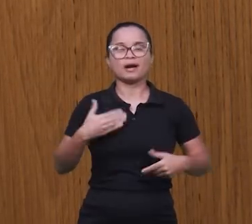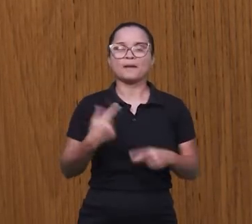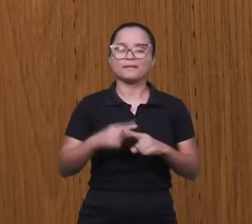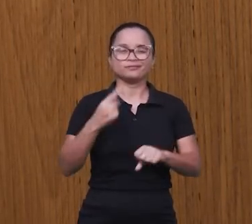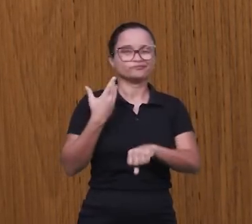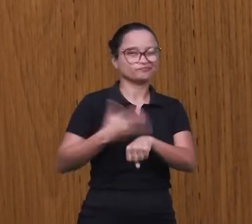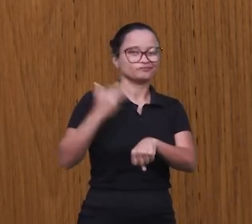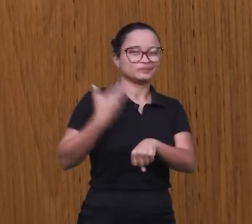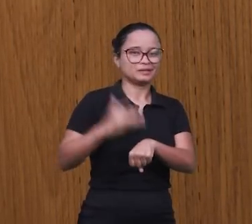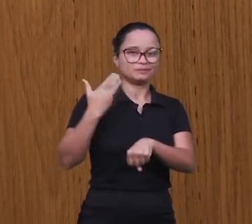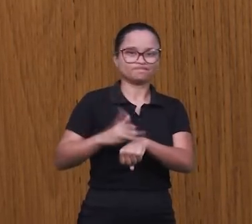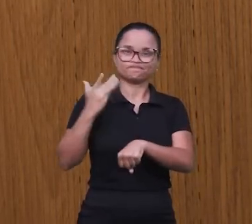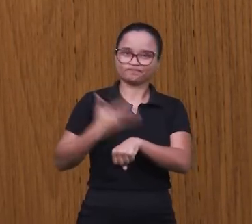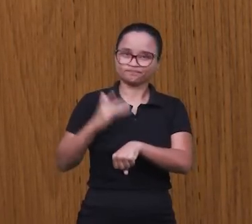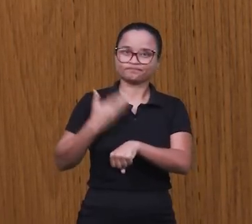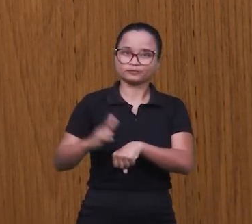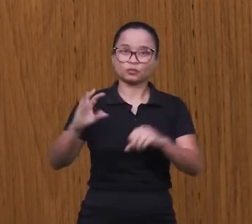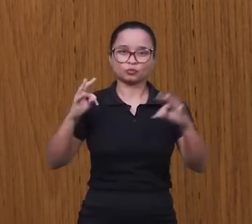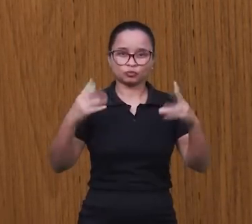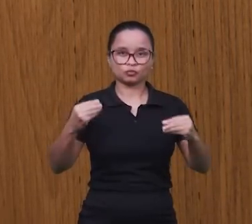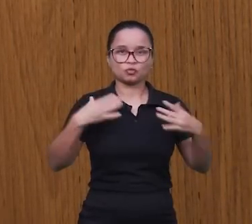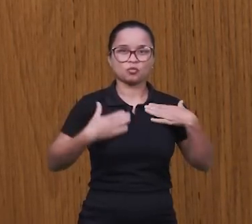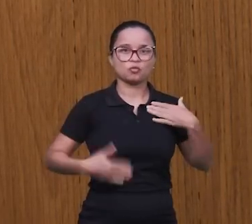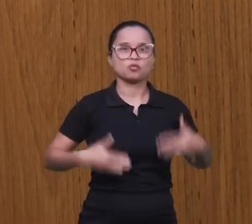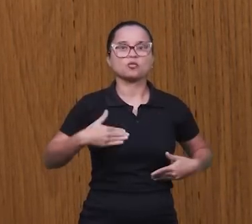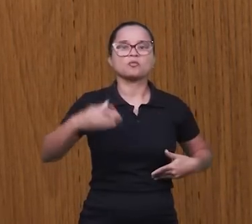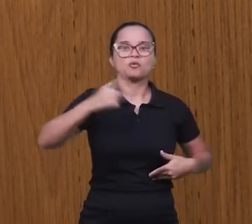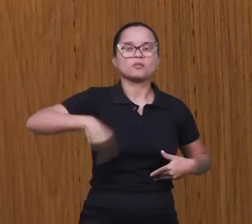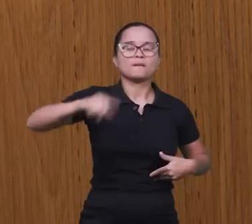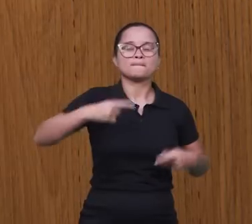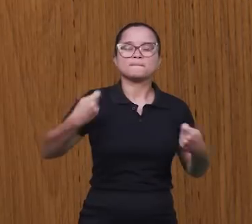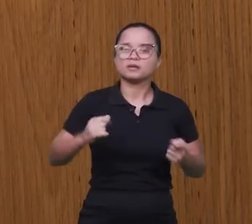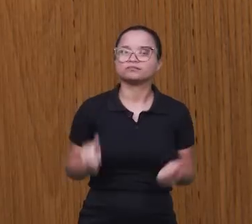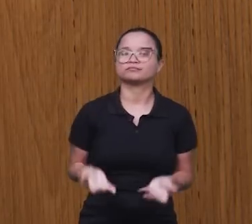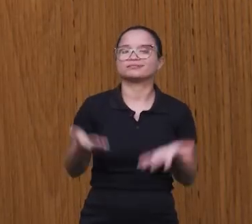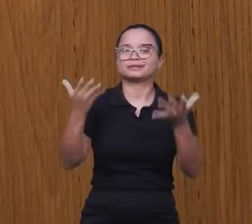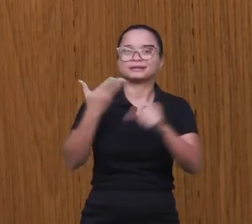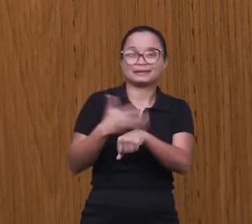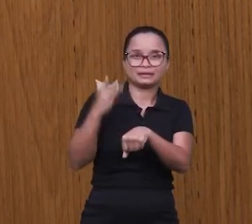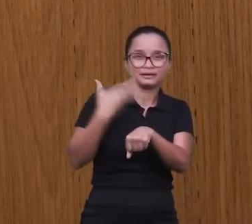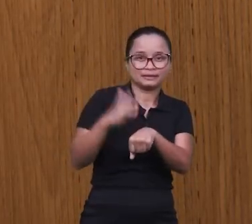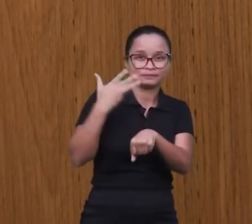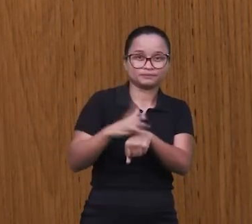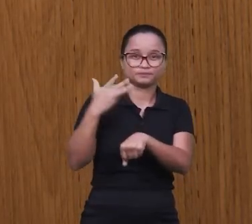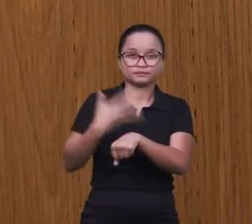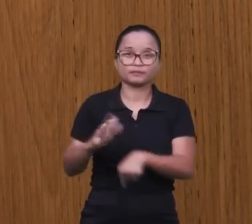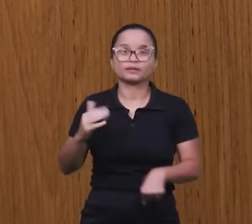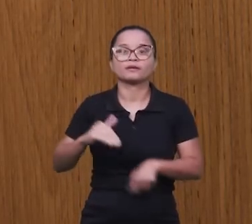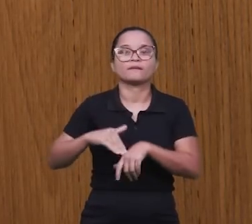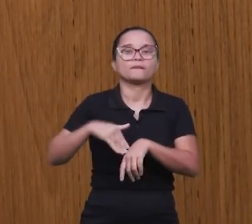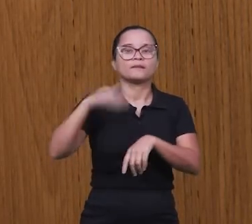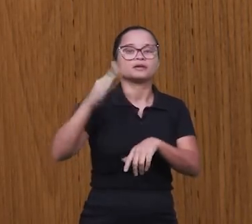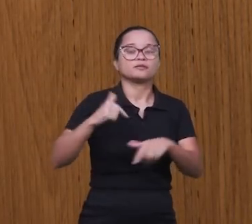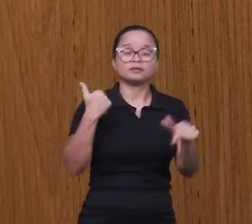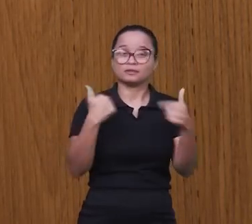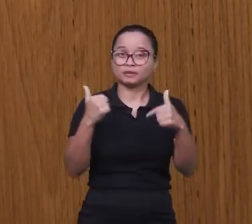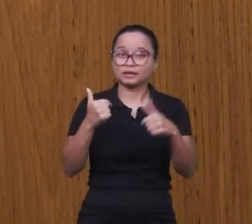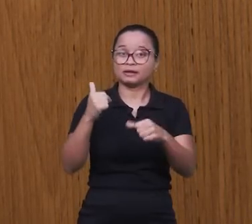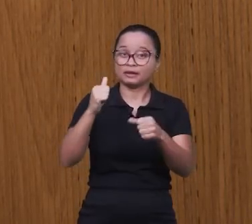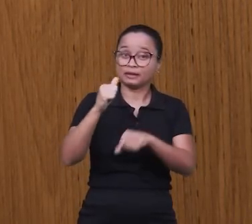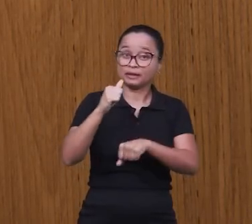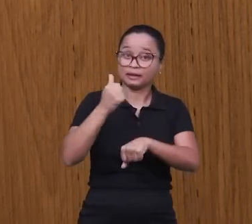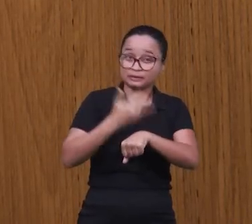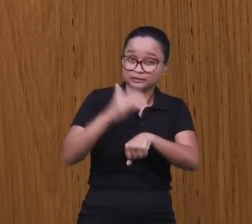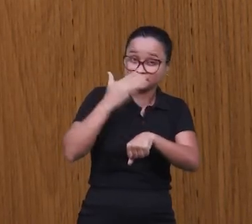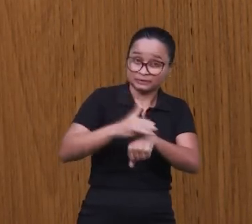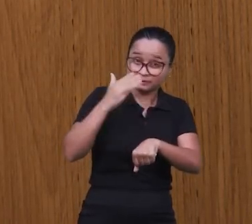treino. Toda a musculatura do nosso corpo, ela precisa ser estimulada, precisa ser treinada. Quanto mais você trabalhar os